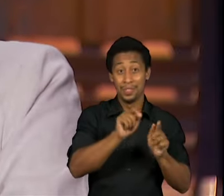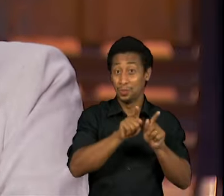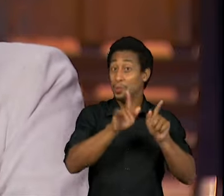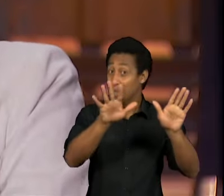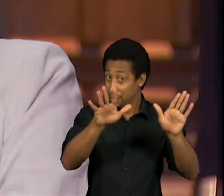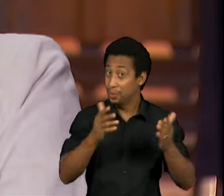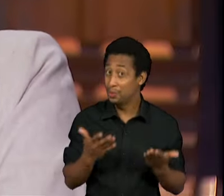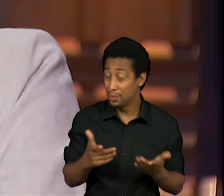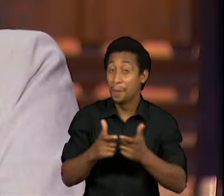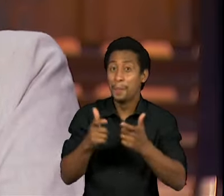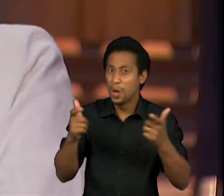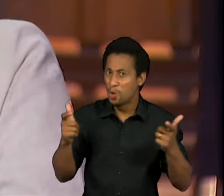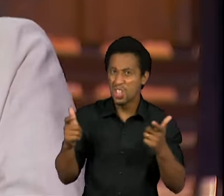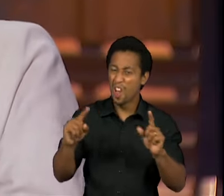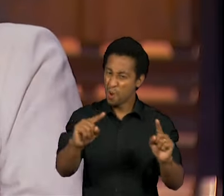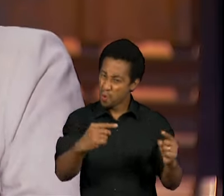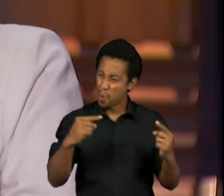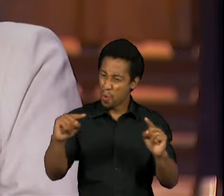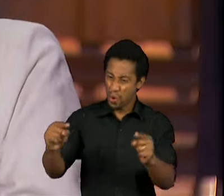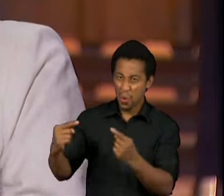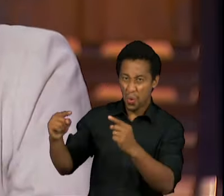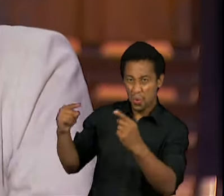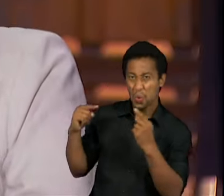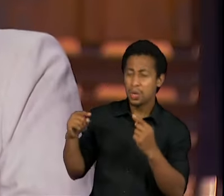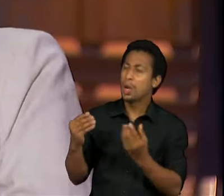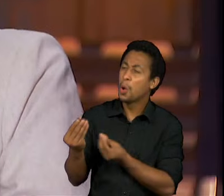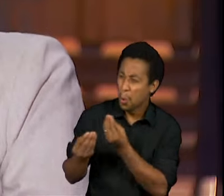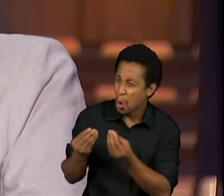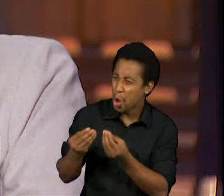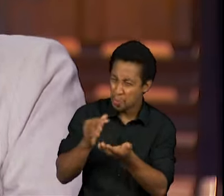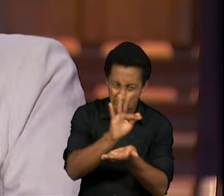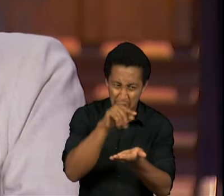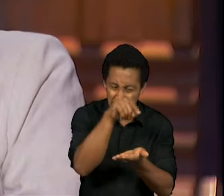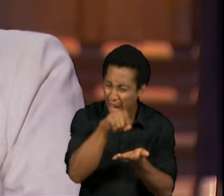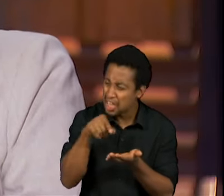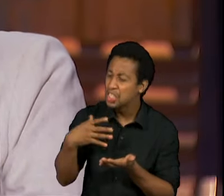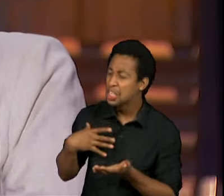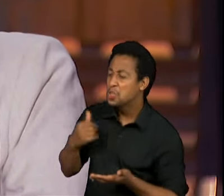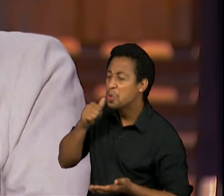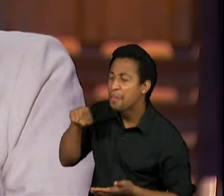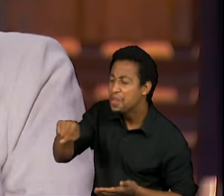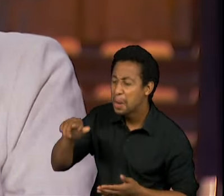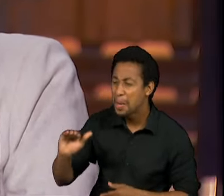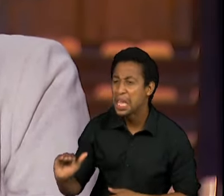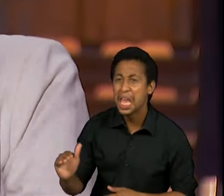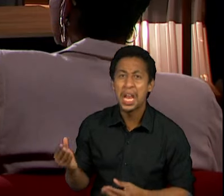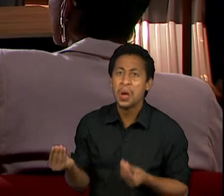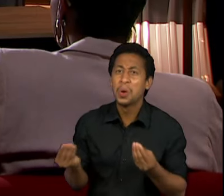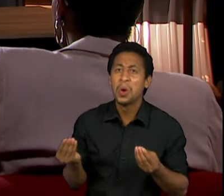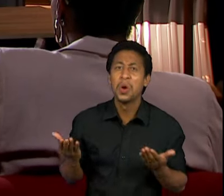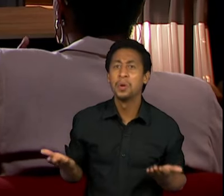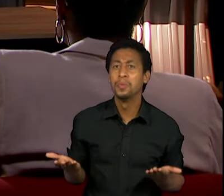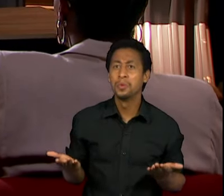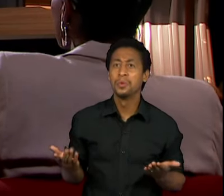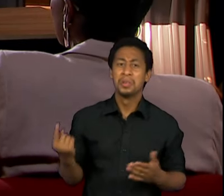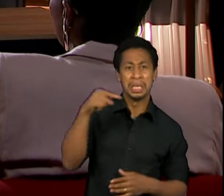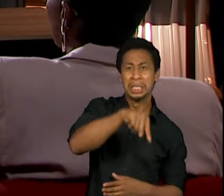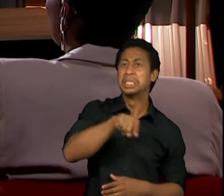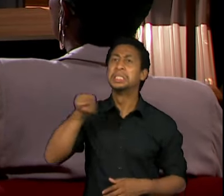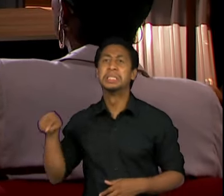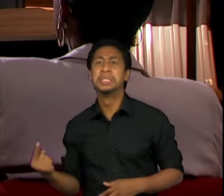maternidade né porque você essa filha pequenininha filha é minha melhor minha filha a gente amarela são ótima gente super